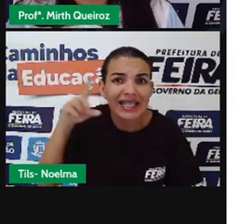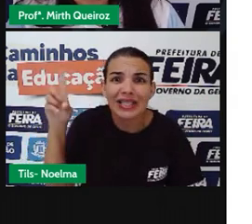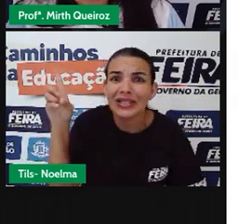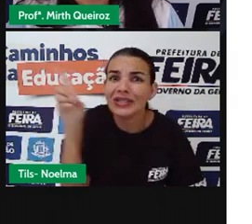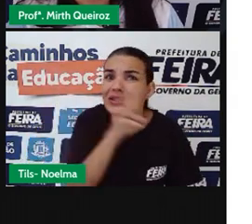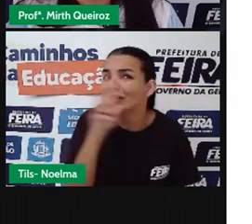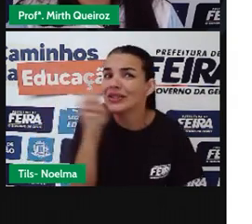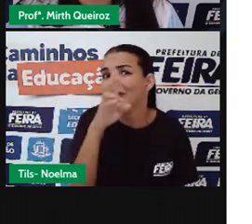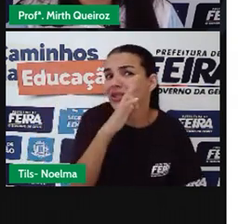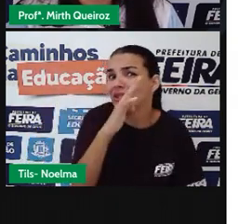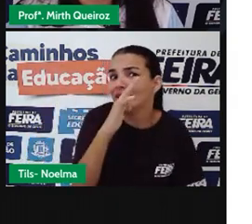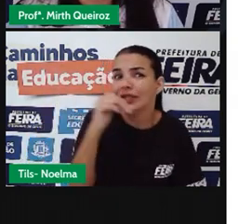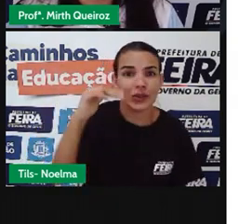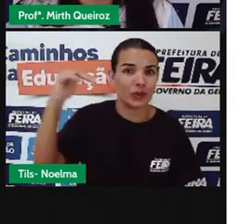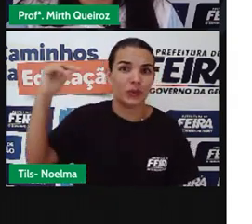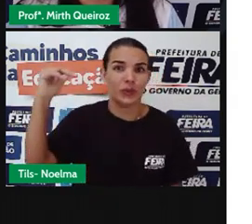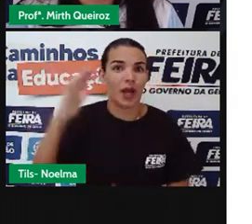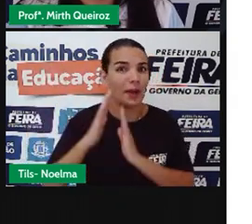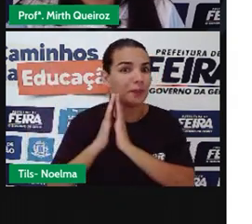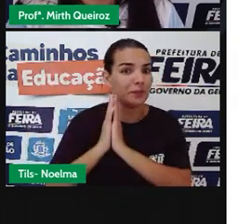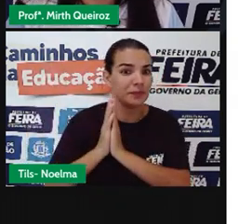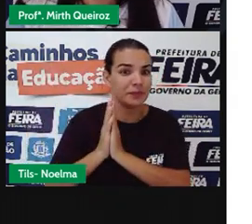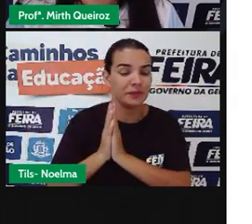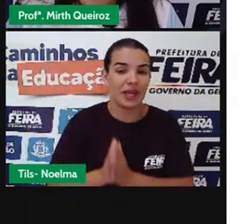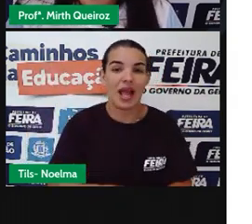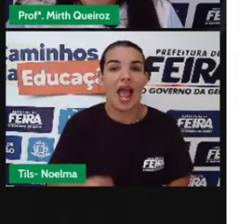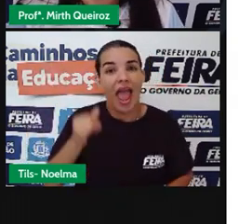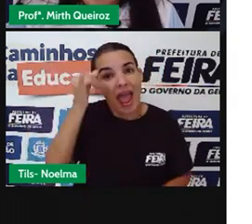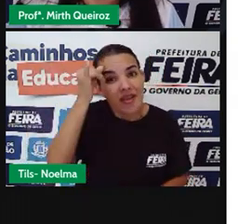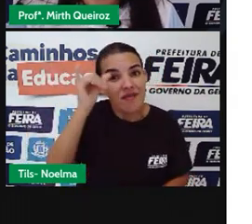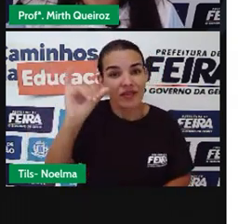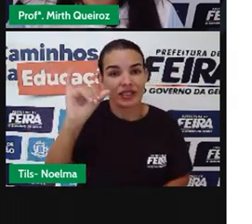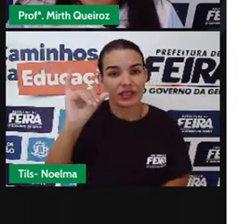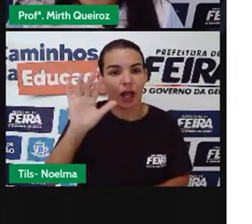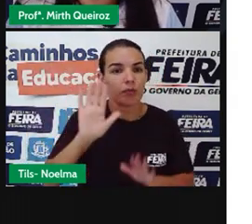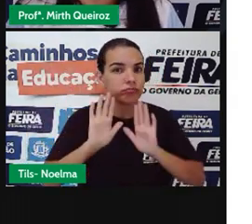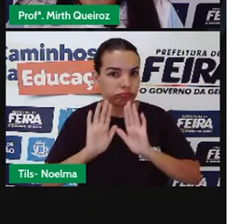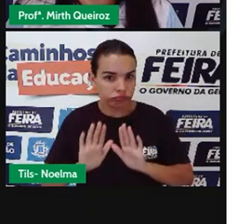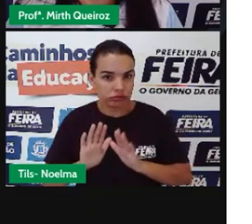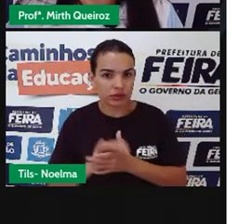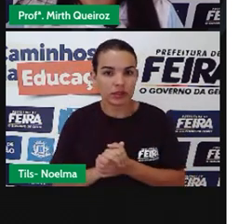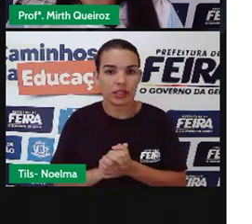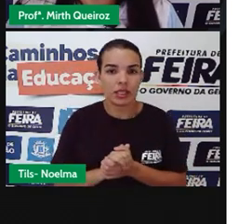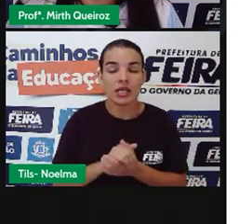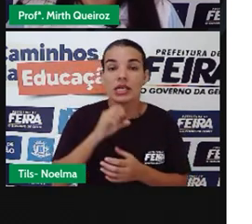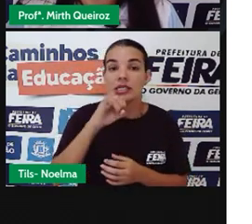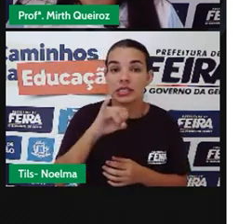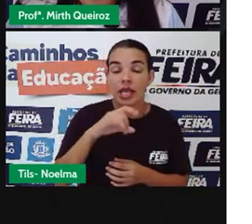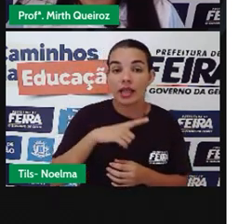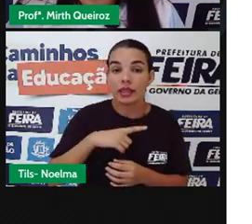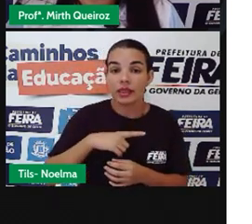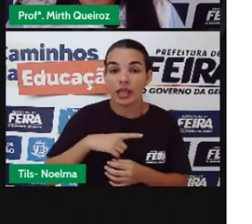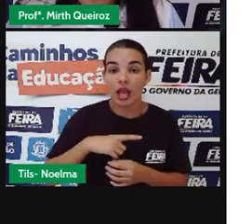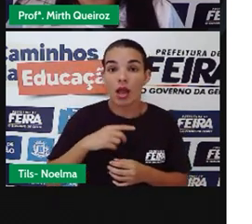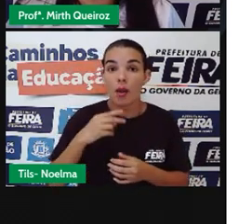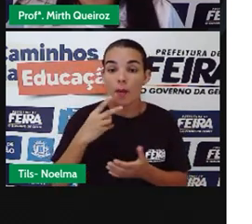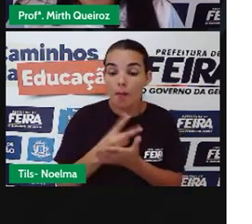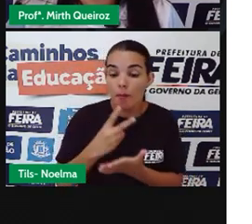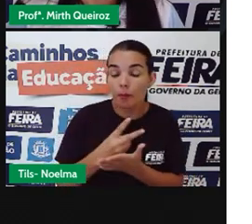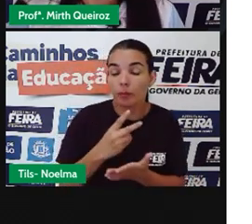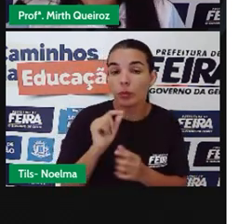já avisei Compartilhamos posible el I Essa é válido somente para festas que